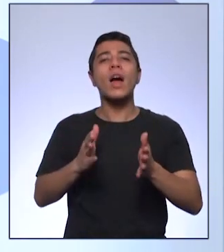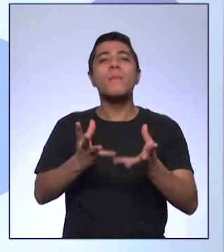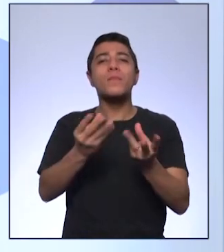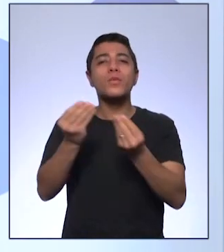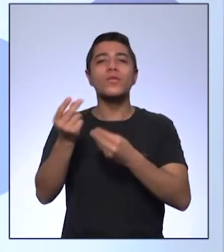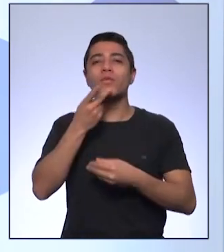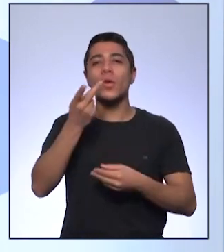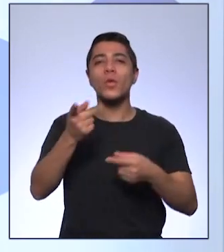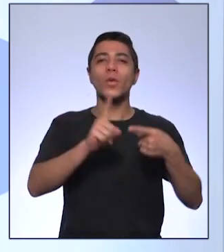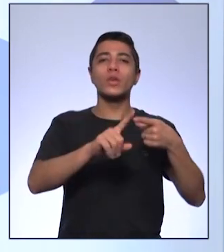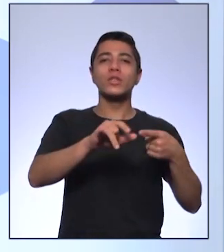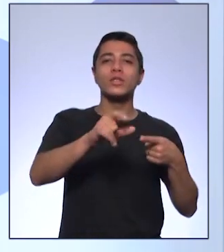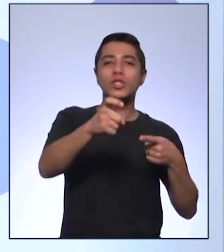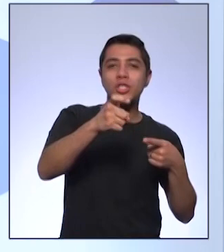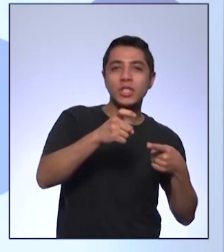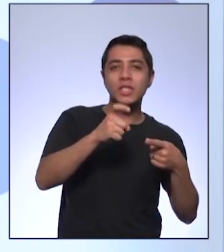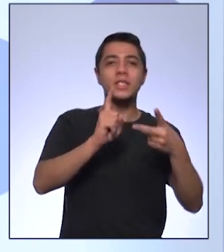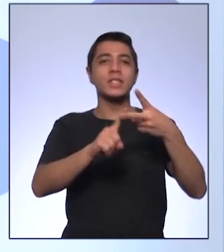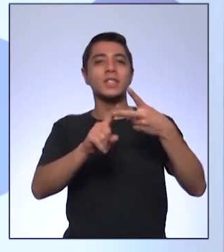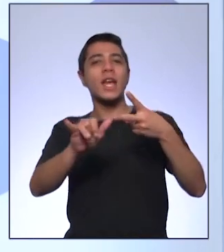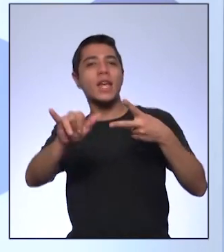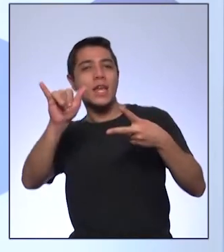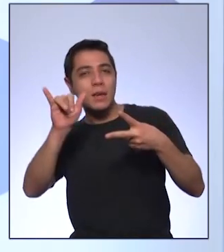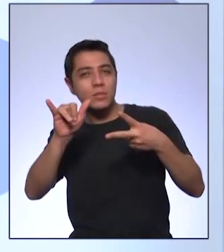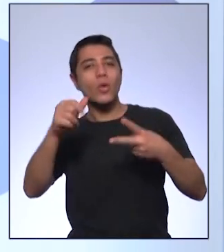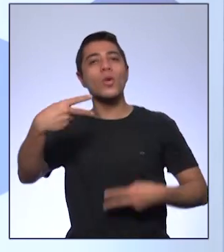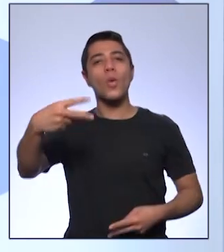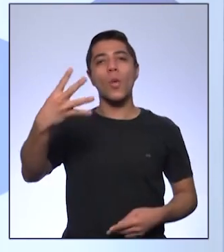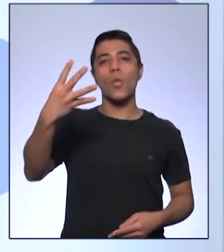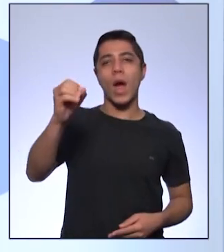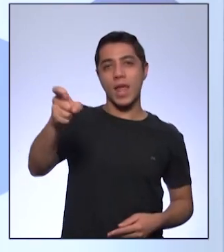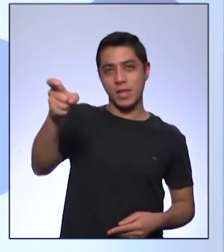Igual a 240x. Essa foi a maioria das respostas. Legal.